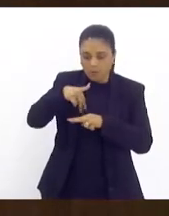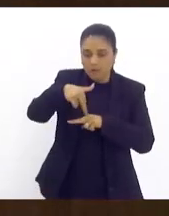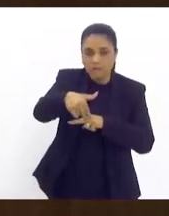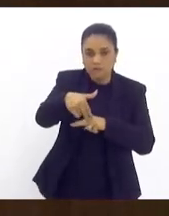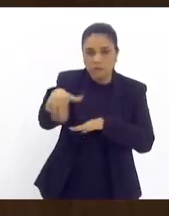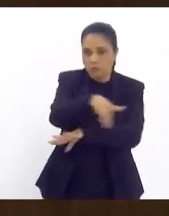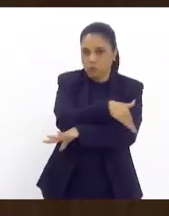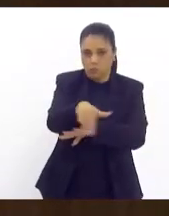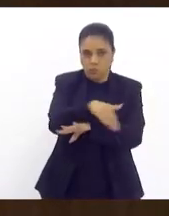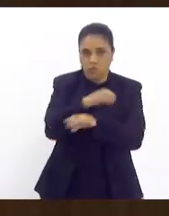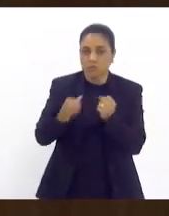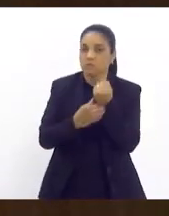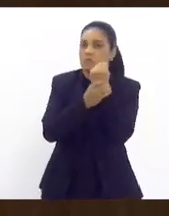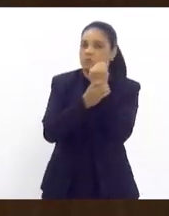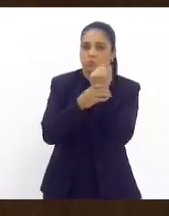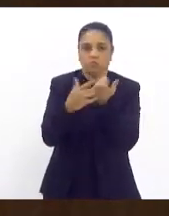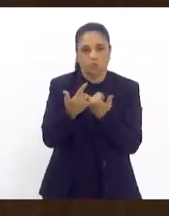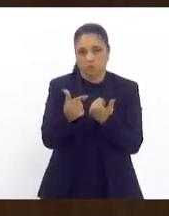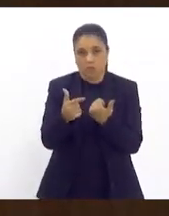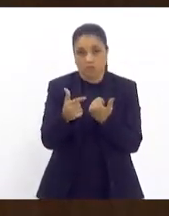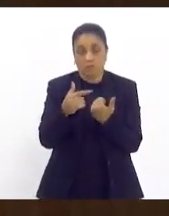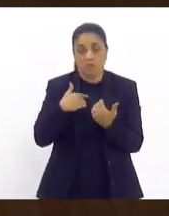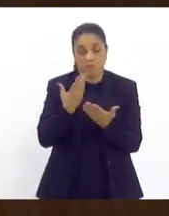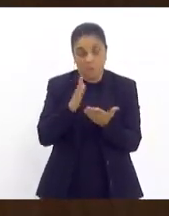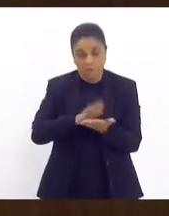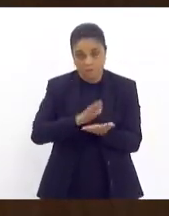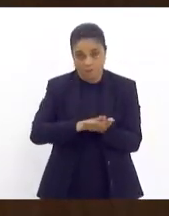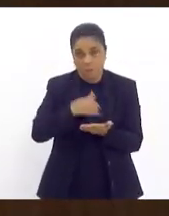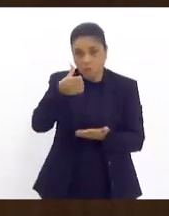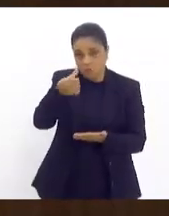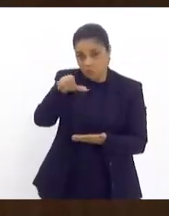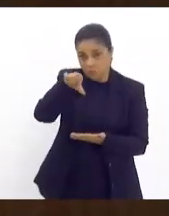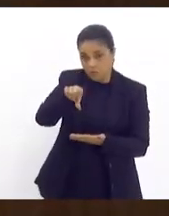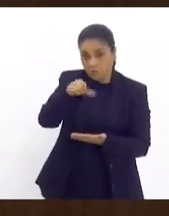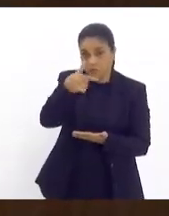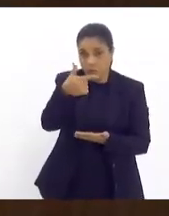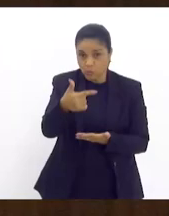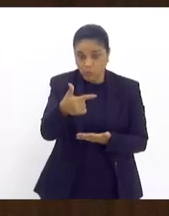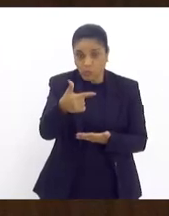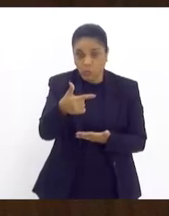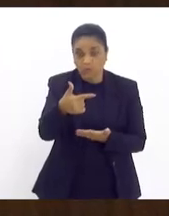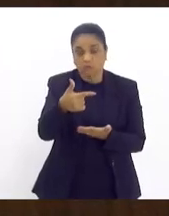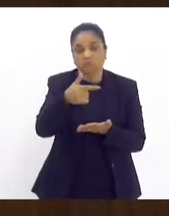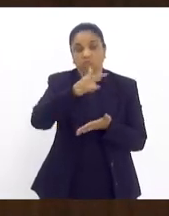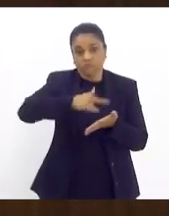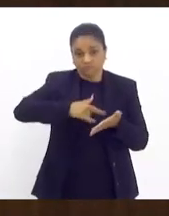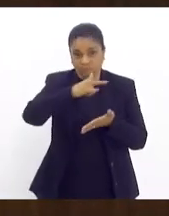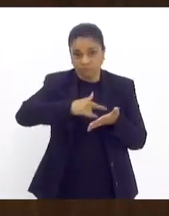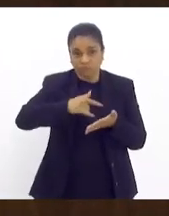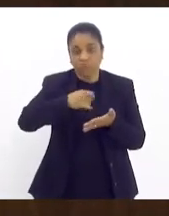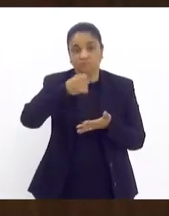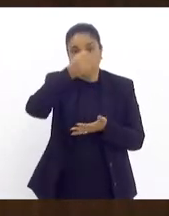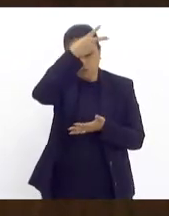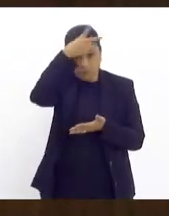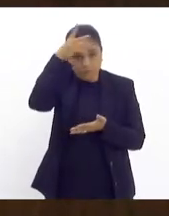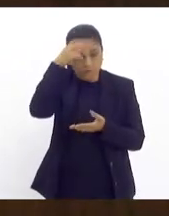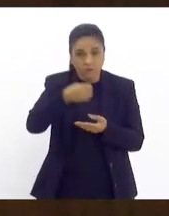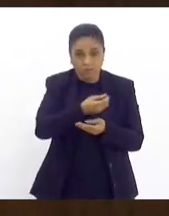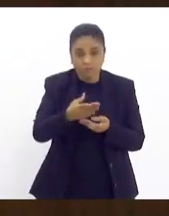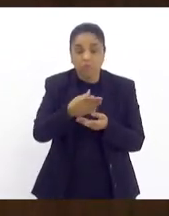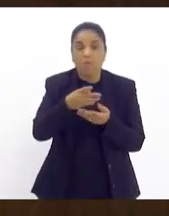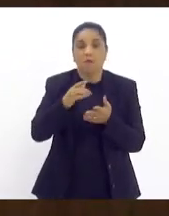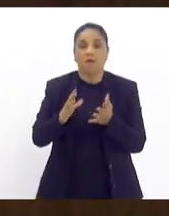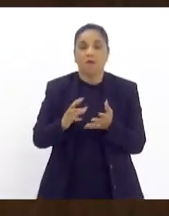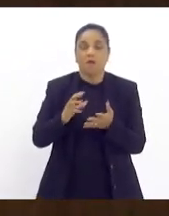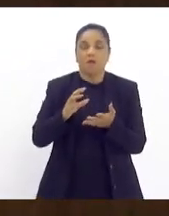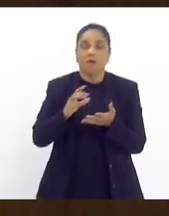Então aqui tem na minha mão 92 indicações simples a todos os prefeitos do Município do Rio para instalação desse dispositivo